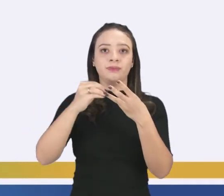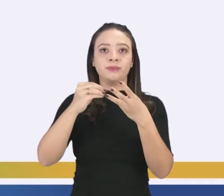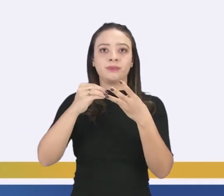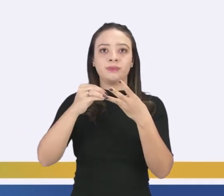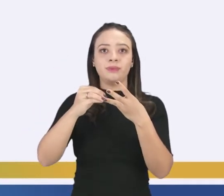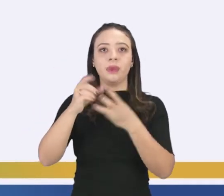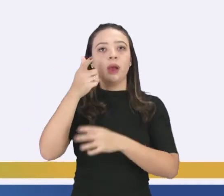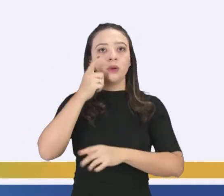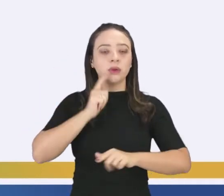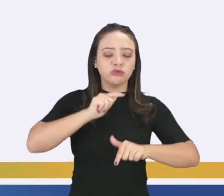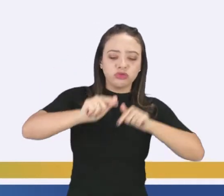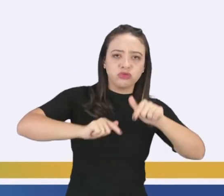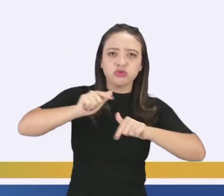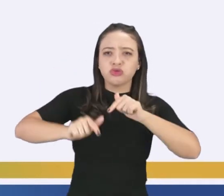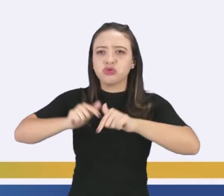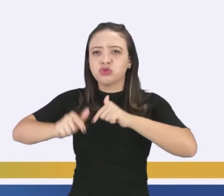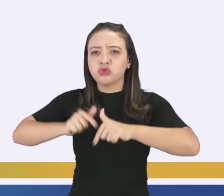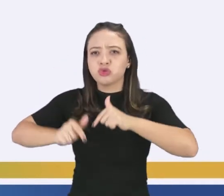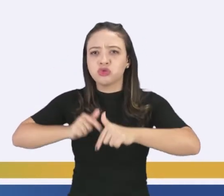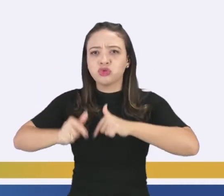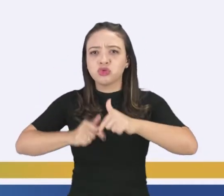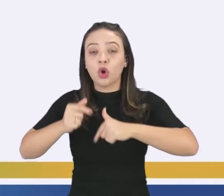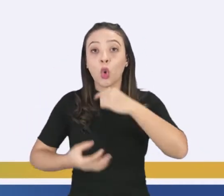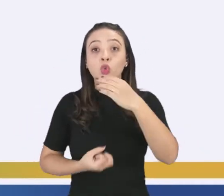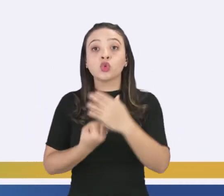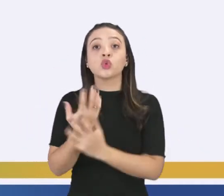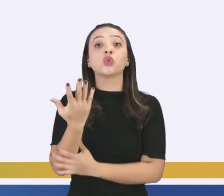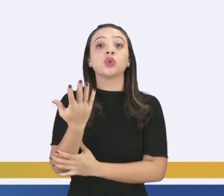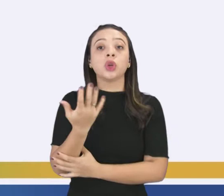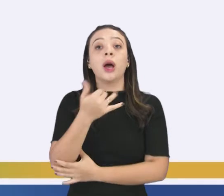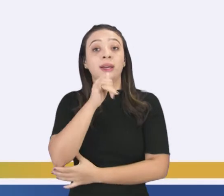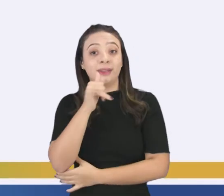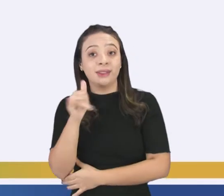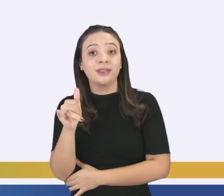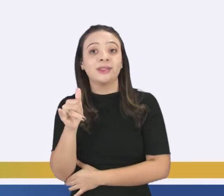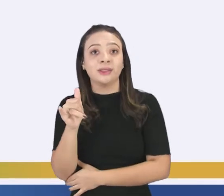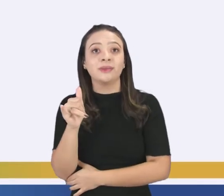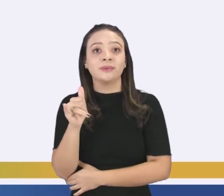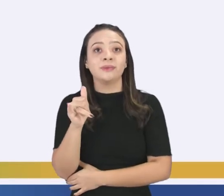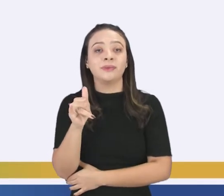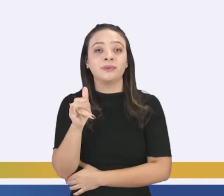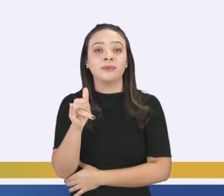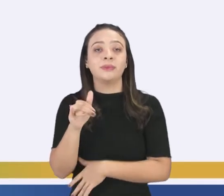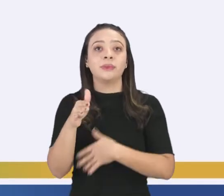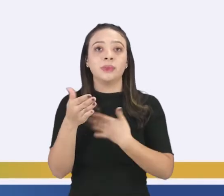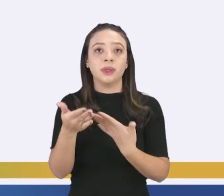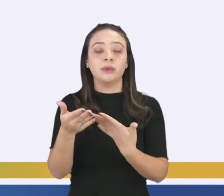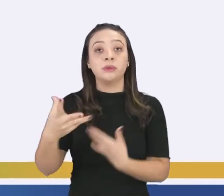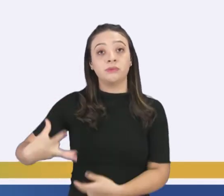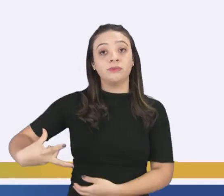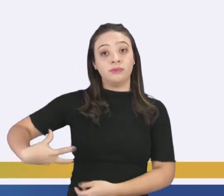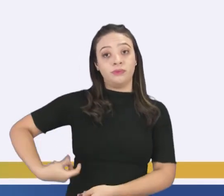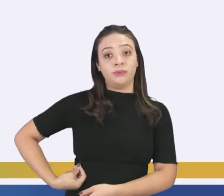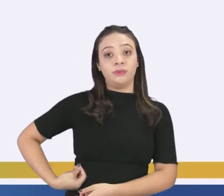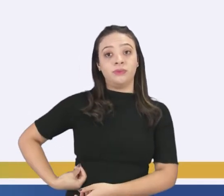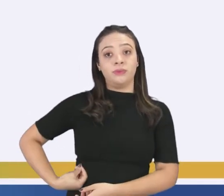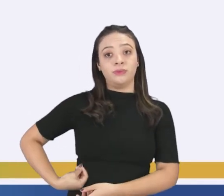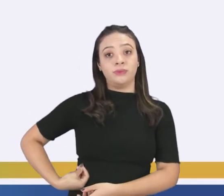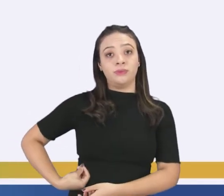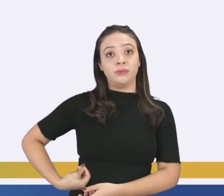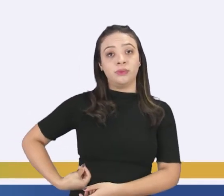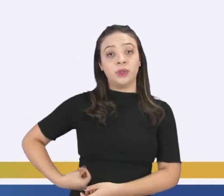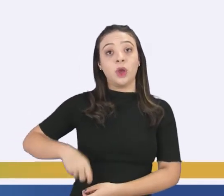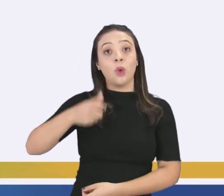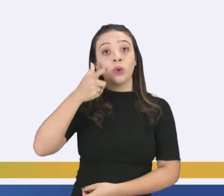aquele ciclo de produção de energia que nós vimos nas aulas anteriores. Tá? Então a insulina é ela quem aciona